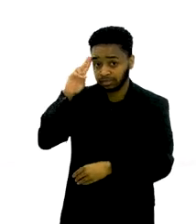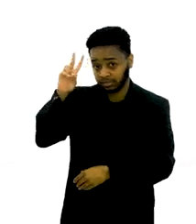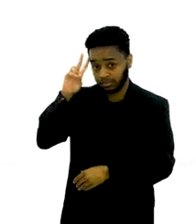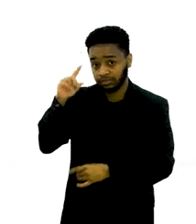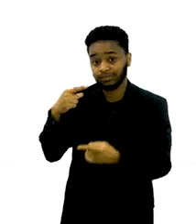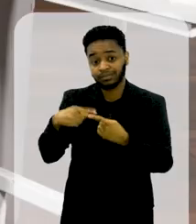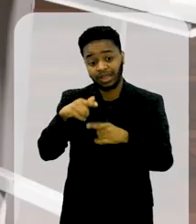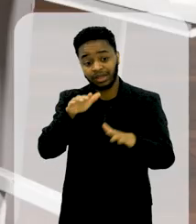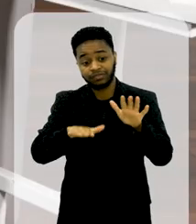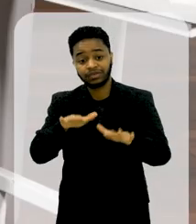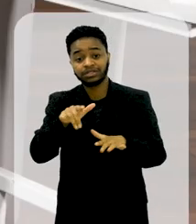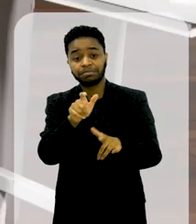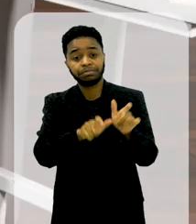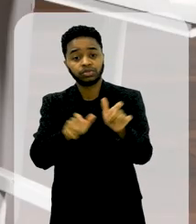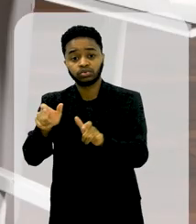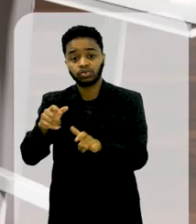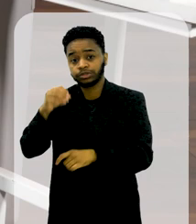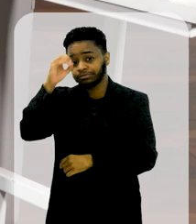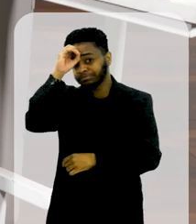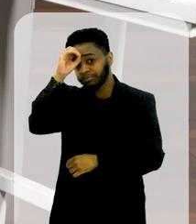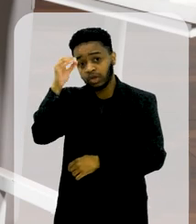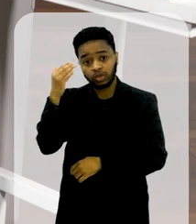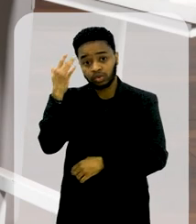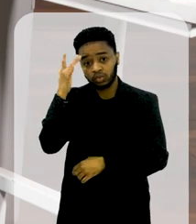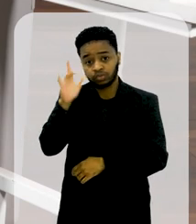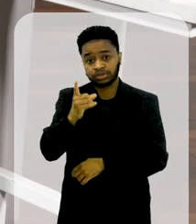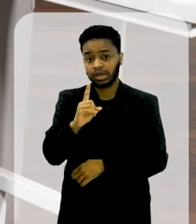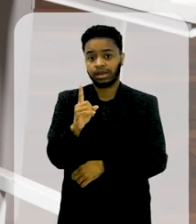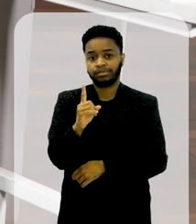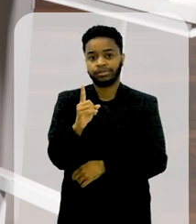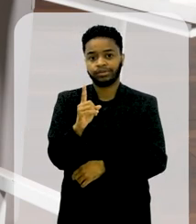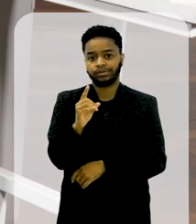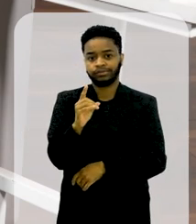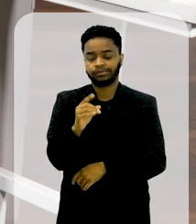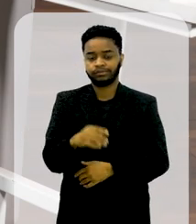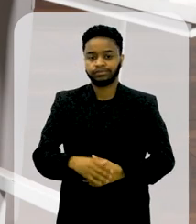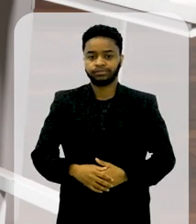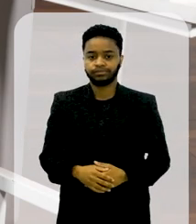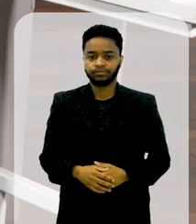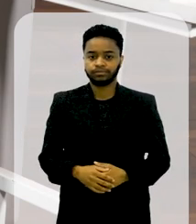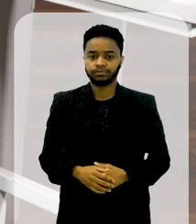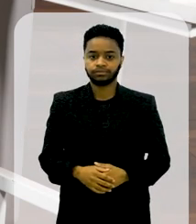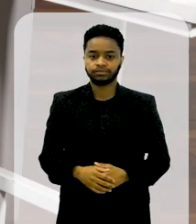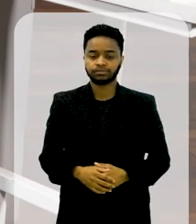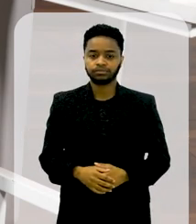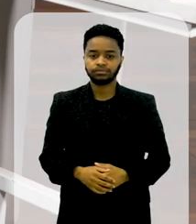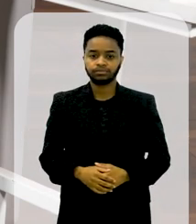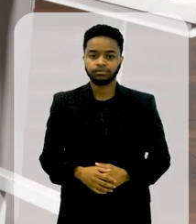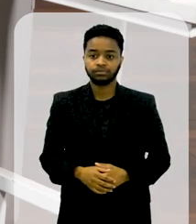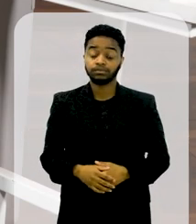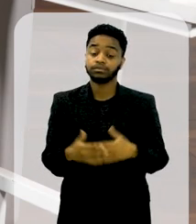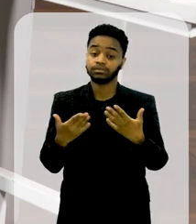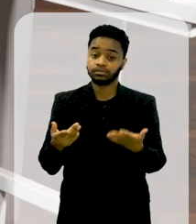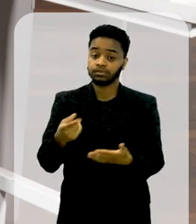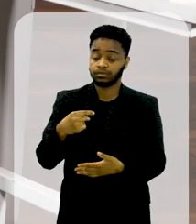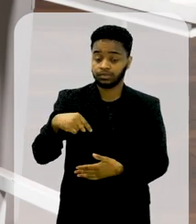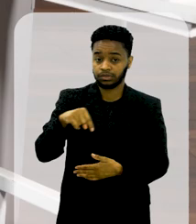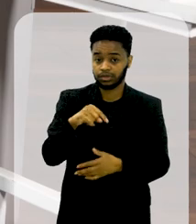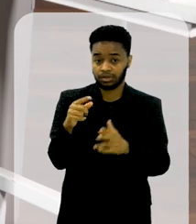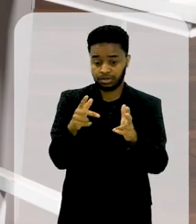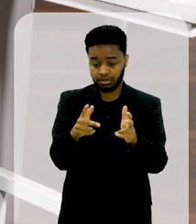é À vezes o próprio Sista não tem essa visão né esse entendimento né exatamente E aí você fica